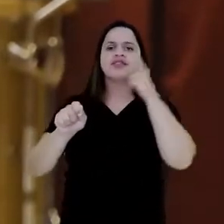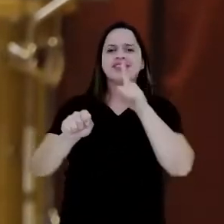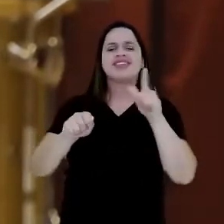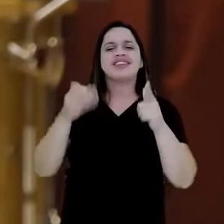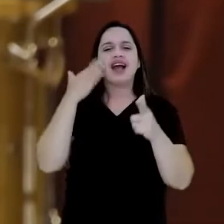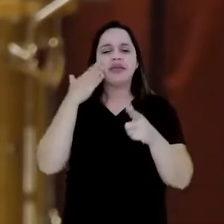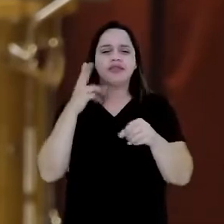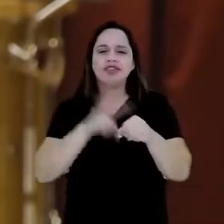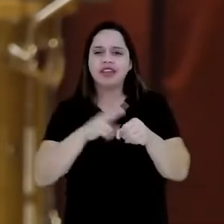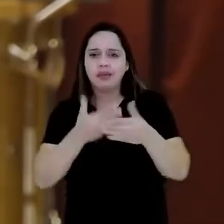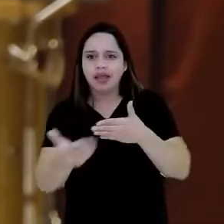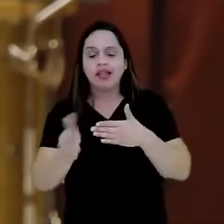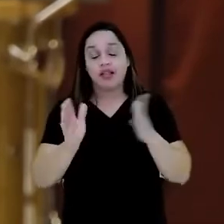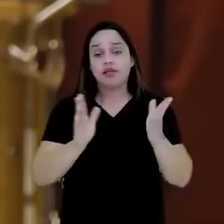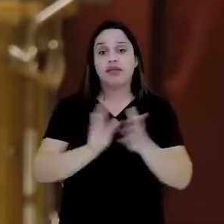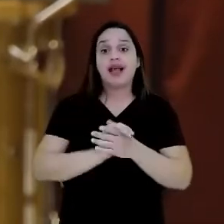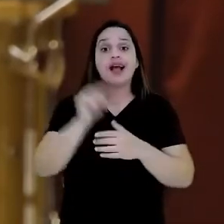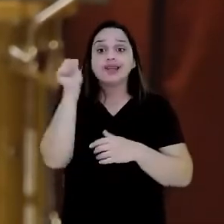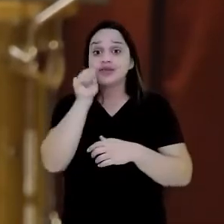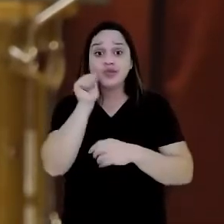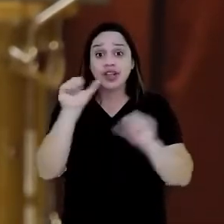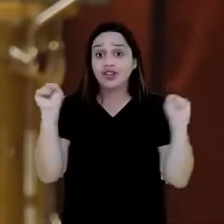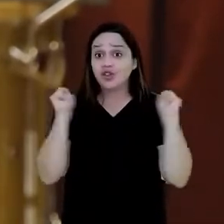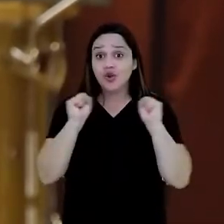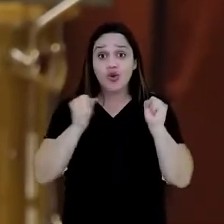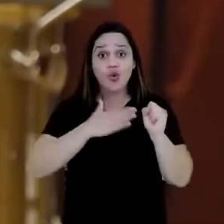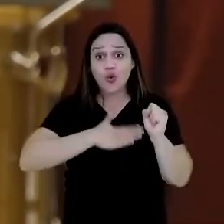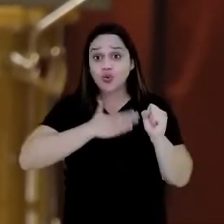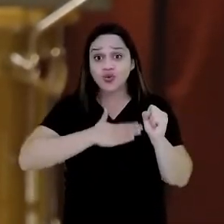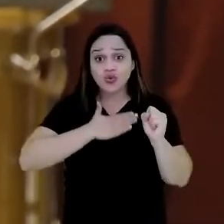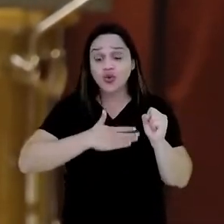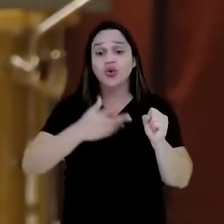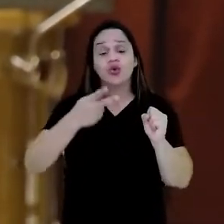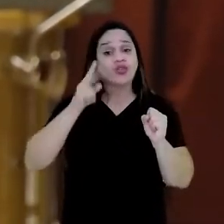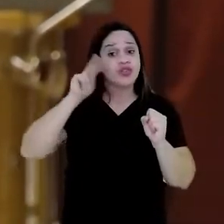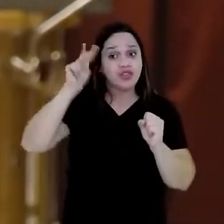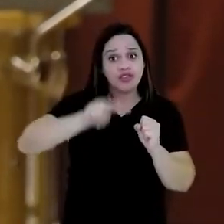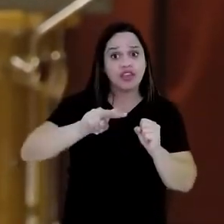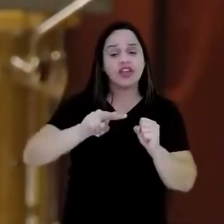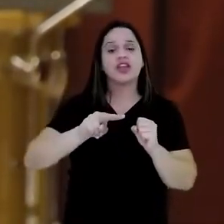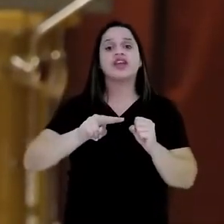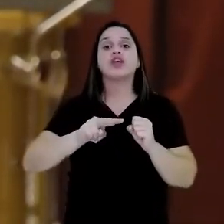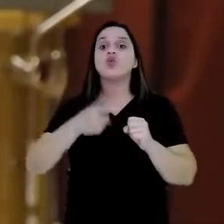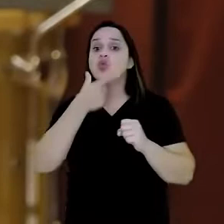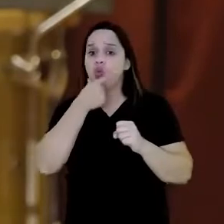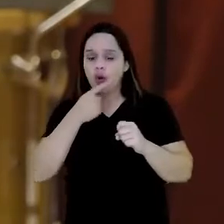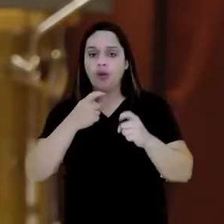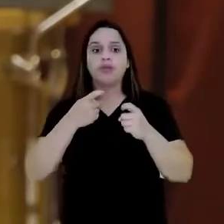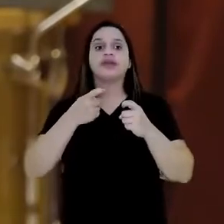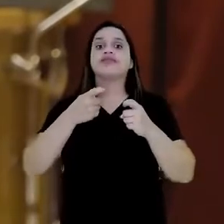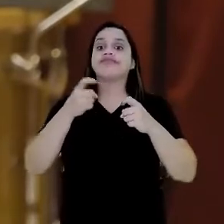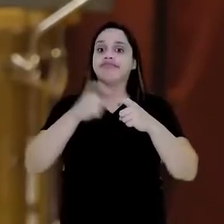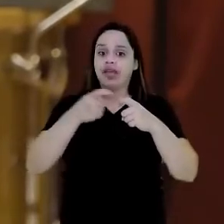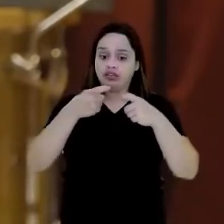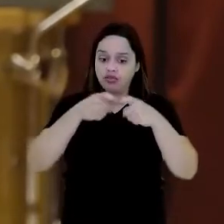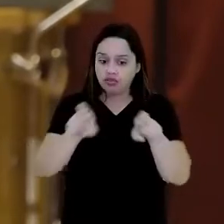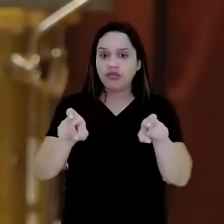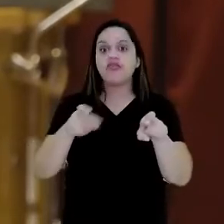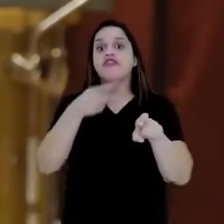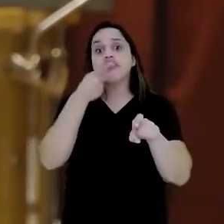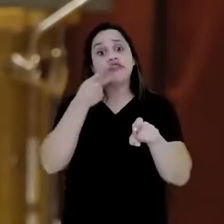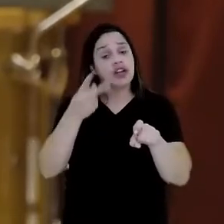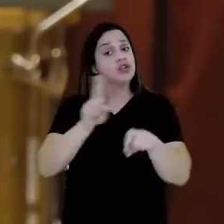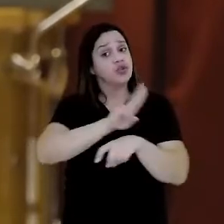rola viu esse lance de perder a credibilidade elas adoraram periquita as elas gostariam de ver um ginecologista